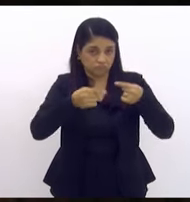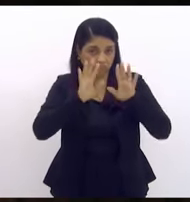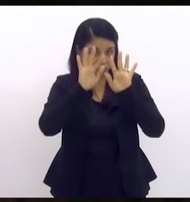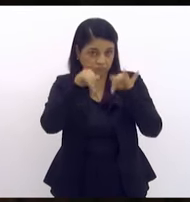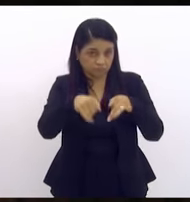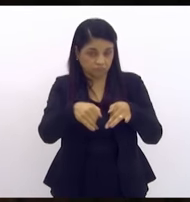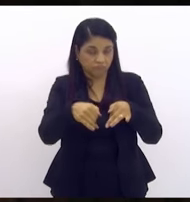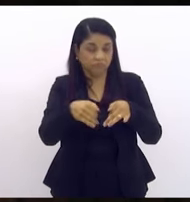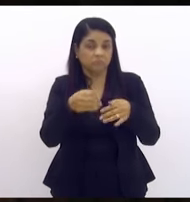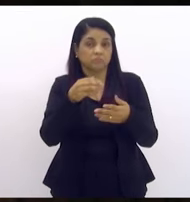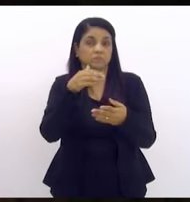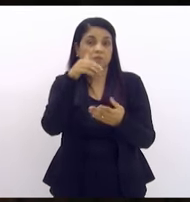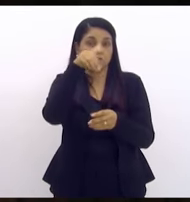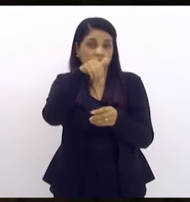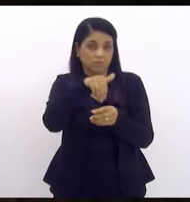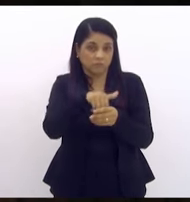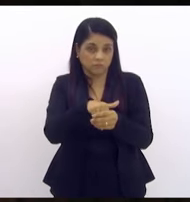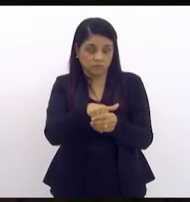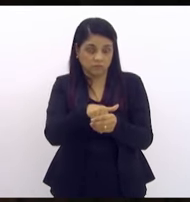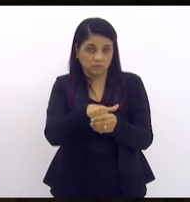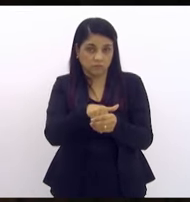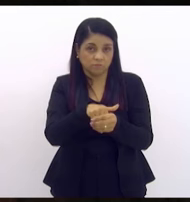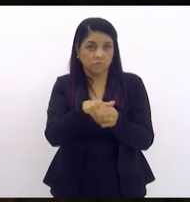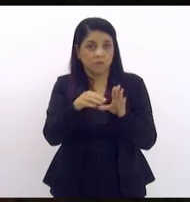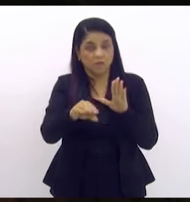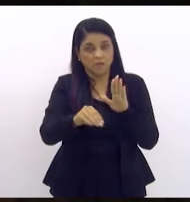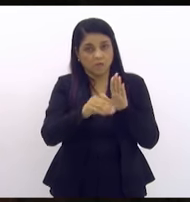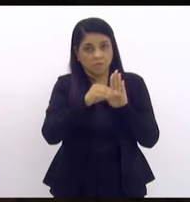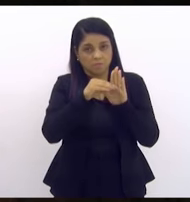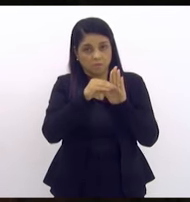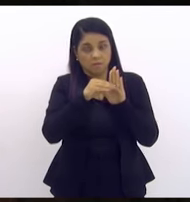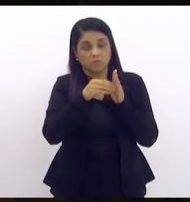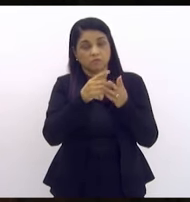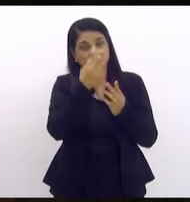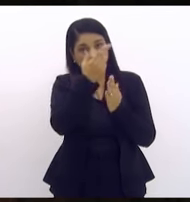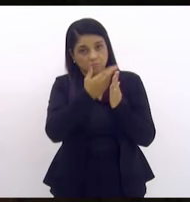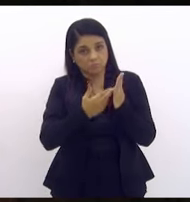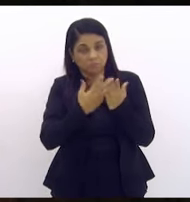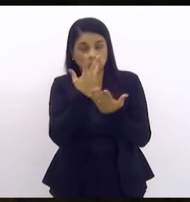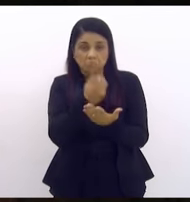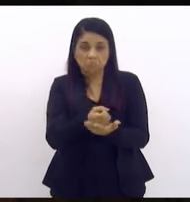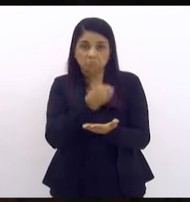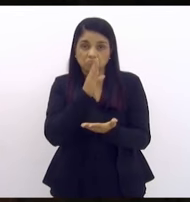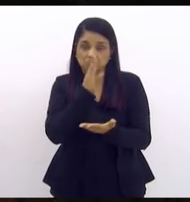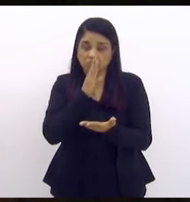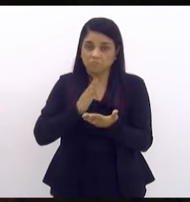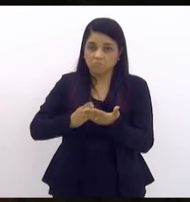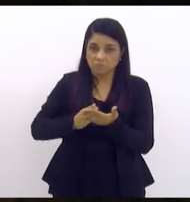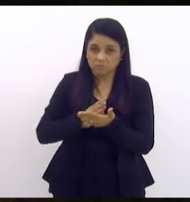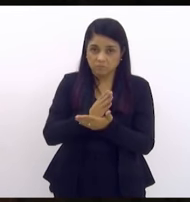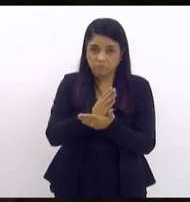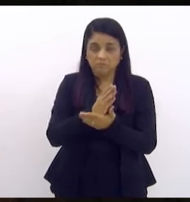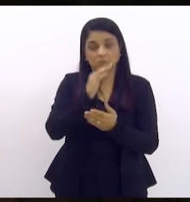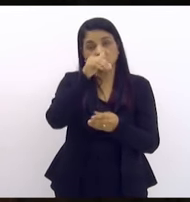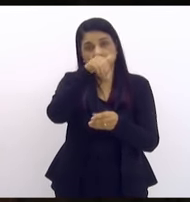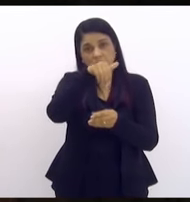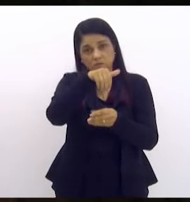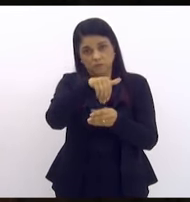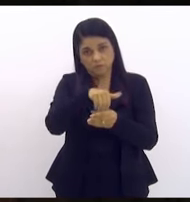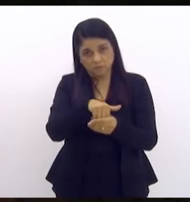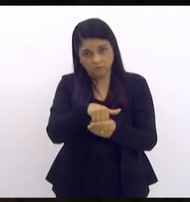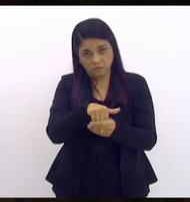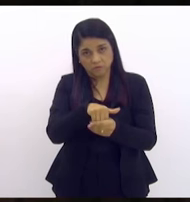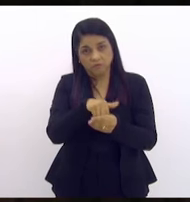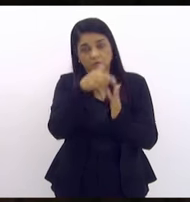discutir, encerrada a discussão, em votação, a emenda de redação. O senhor disse que aprova, permaneça como estão? Aprovada. Em votação,